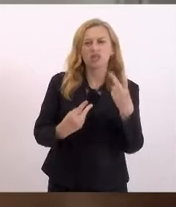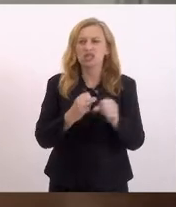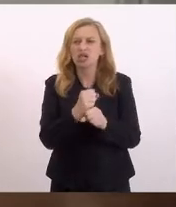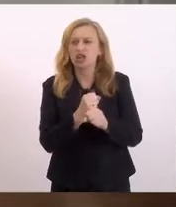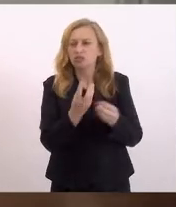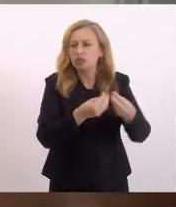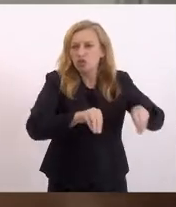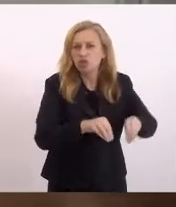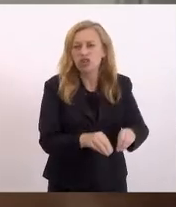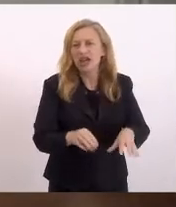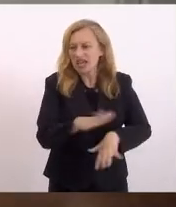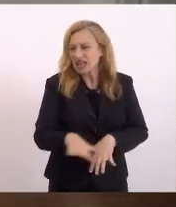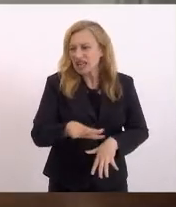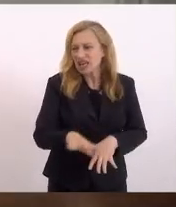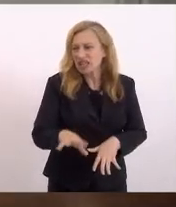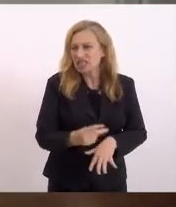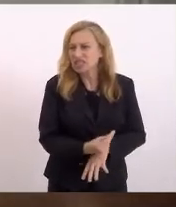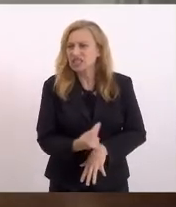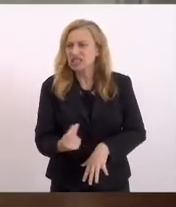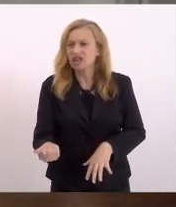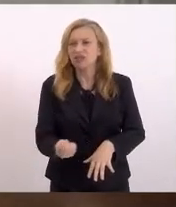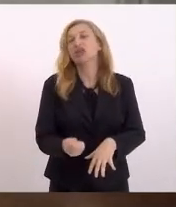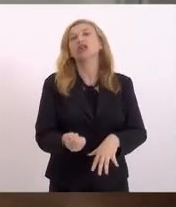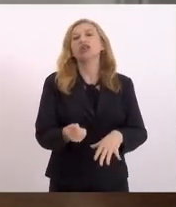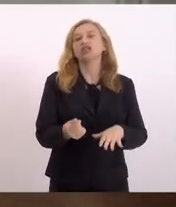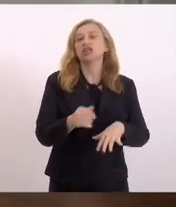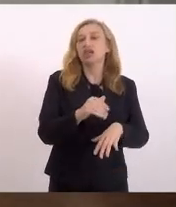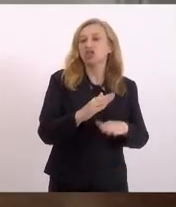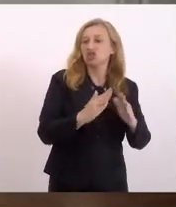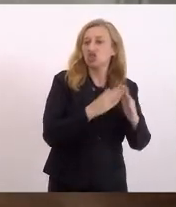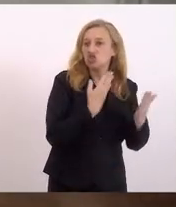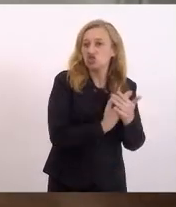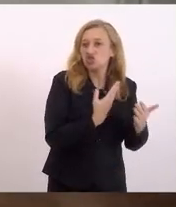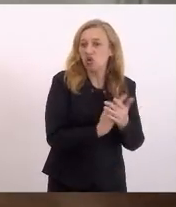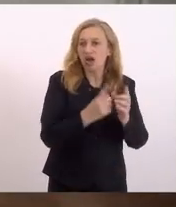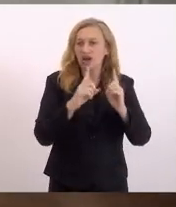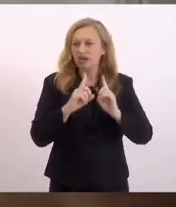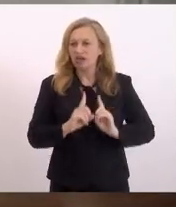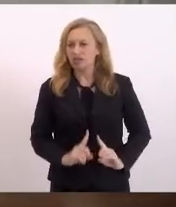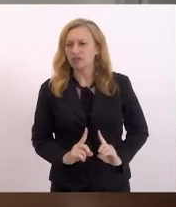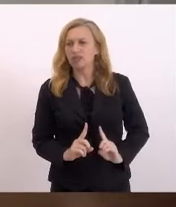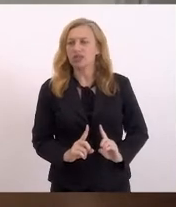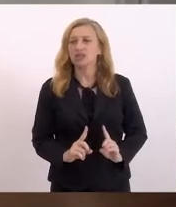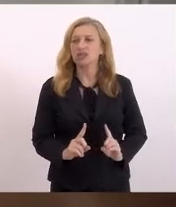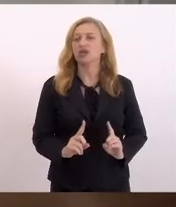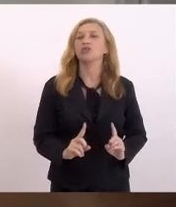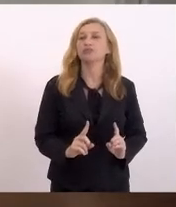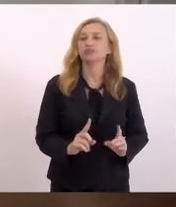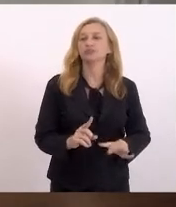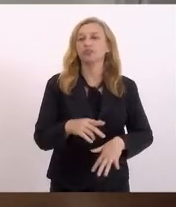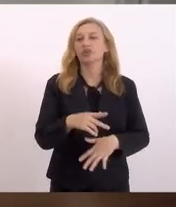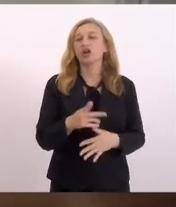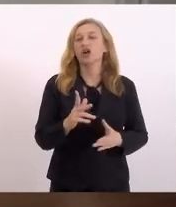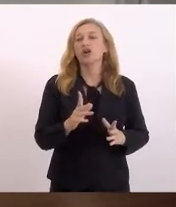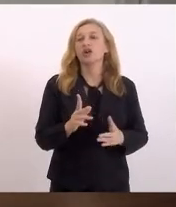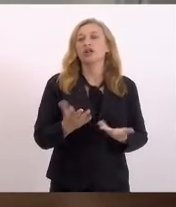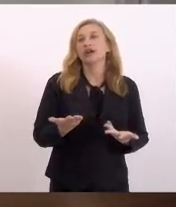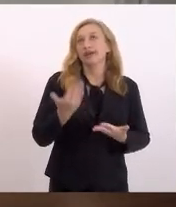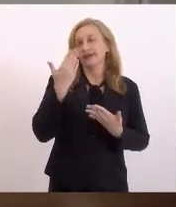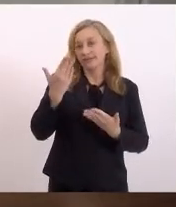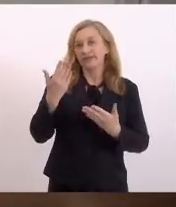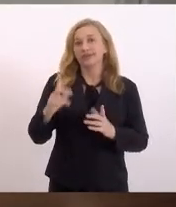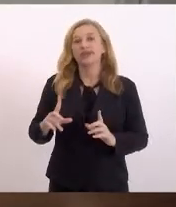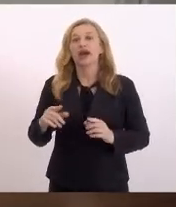fora do colégio que sofreram com depressão, teve crianças se suicidando, foi graças à atuação de políticos